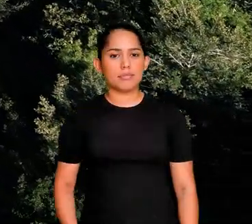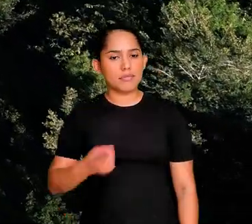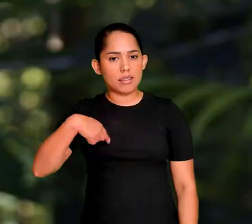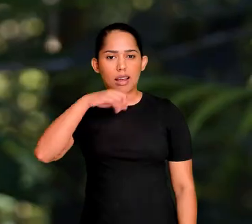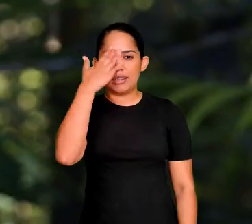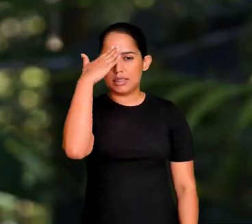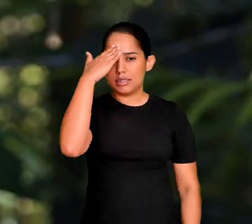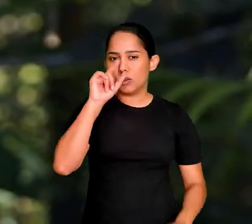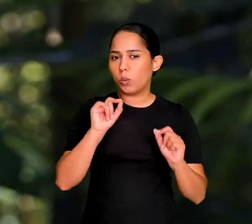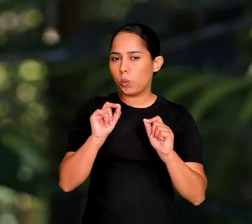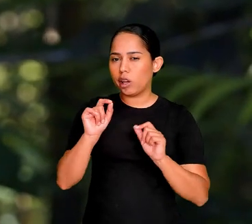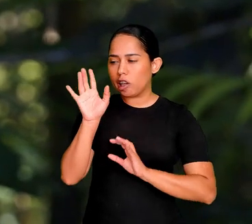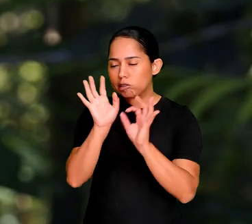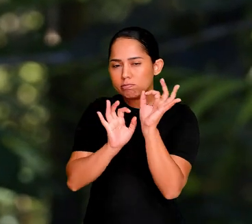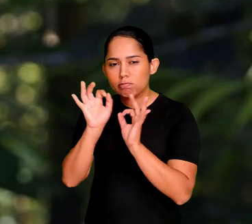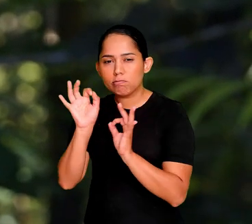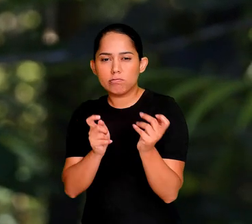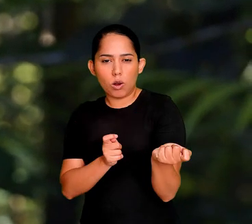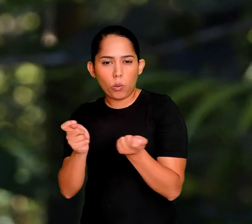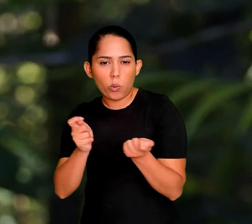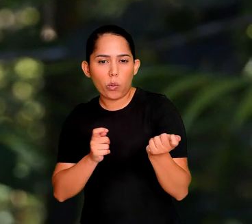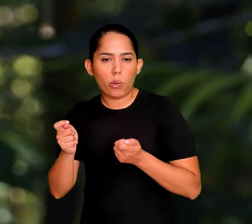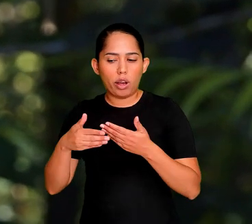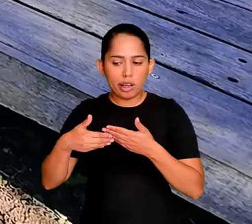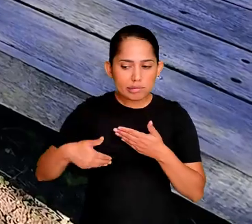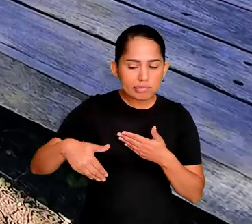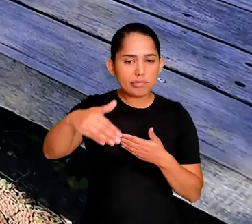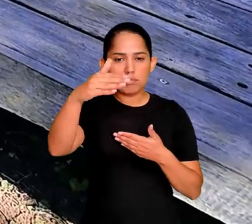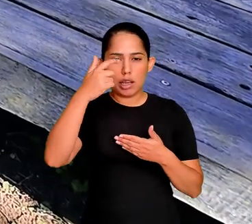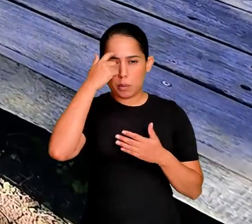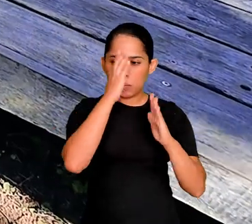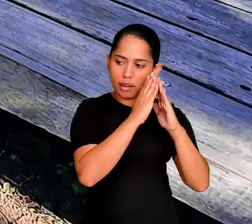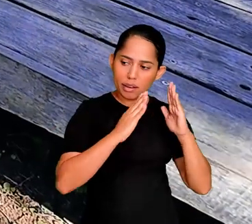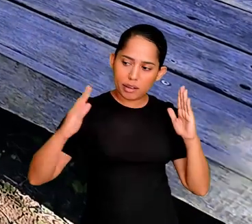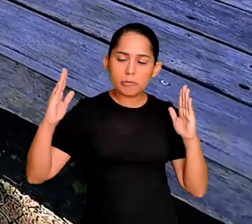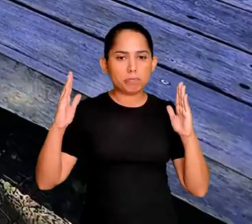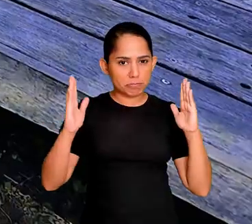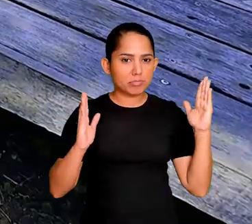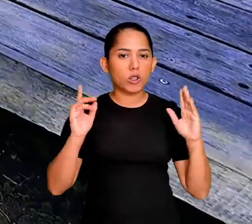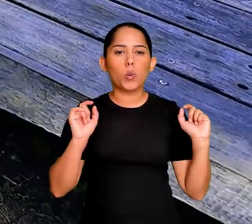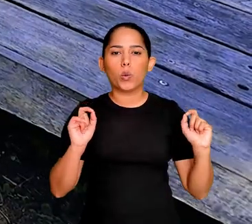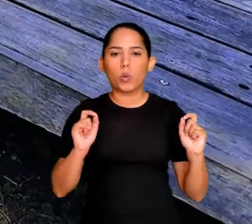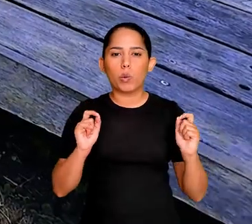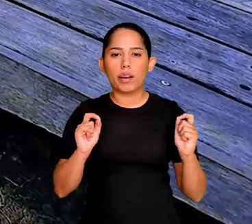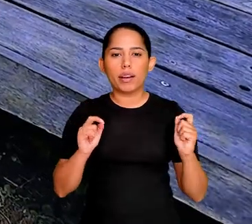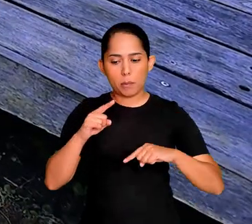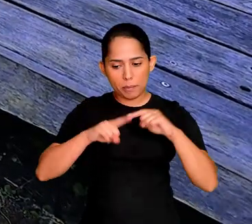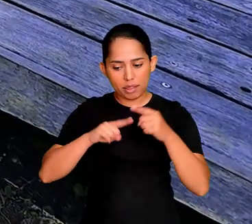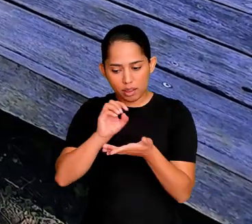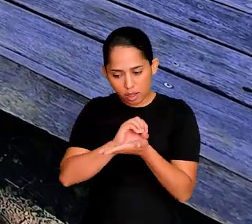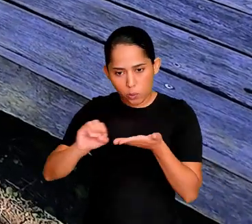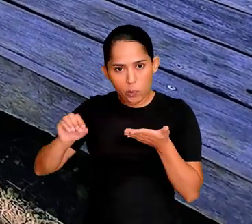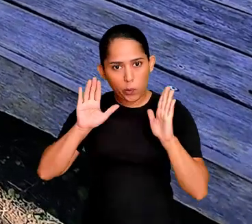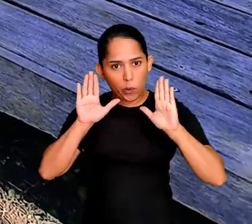O que a gente entende como um manejo mais para longo prazo, um